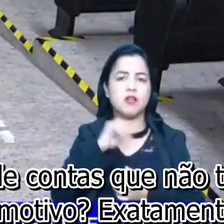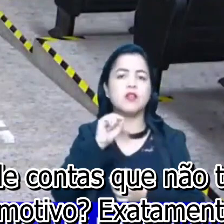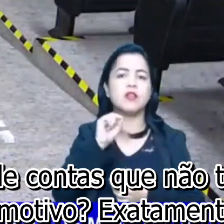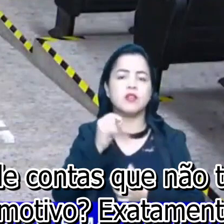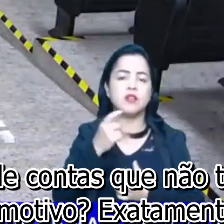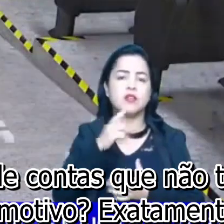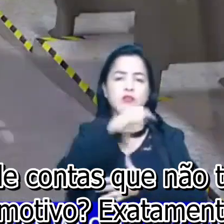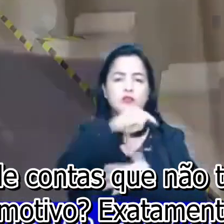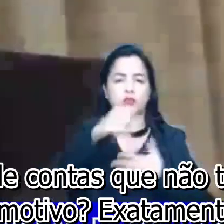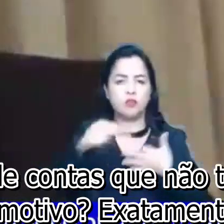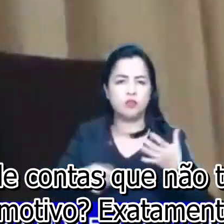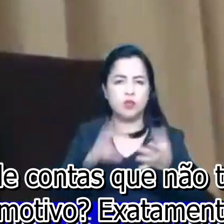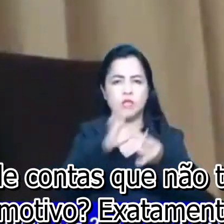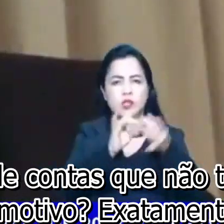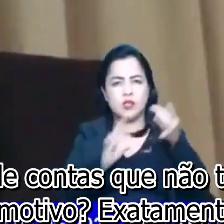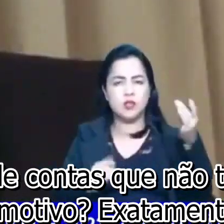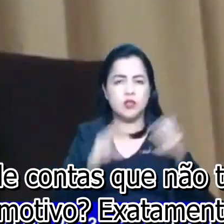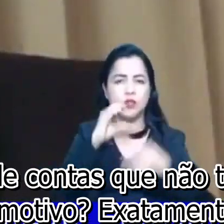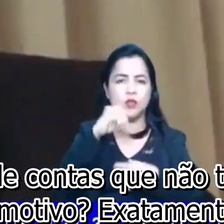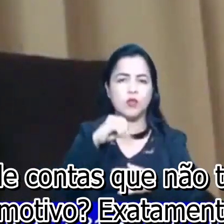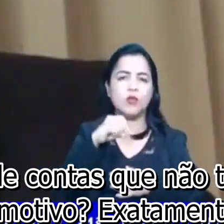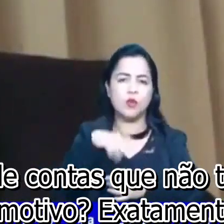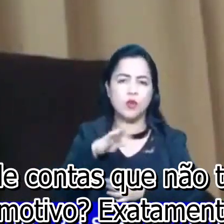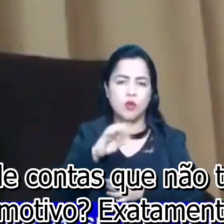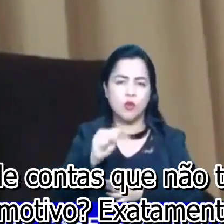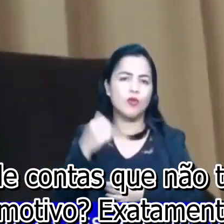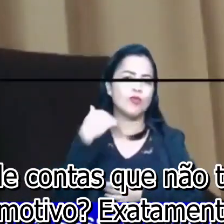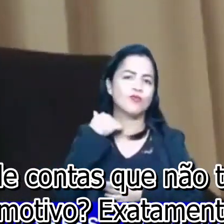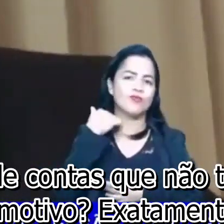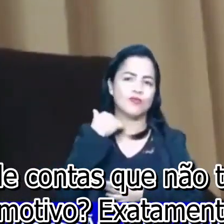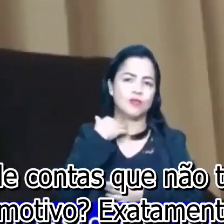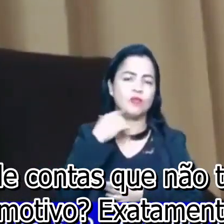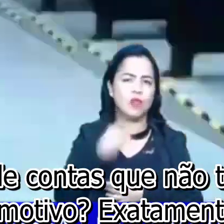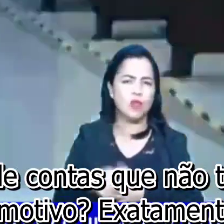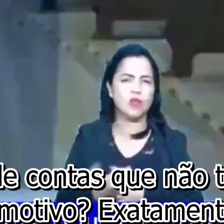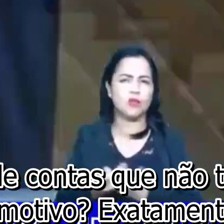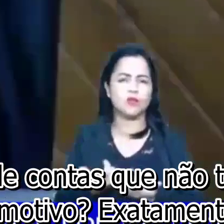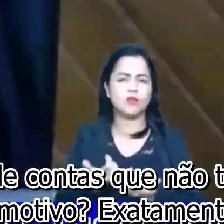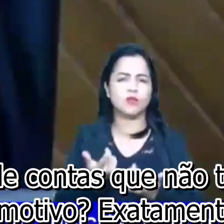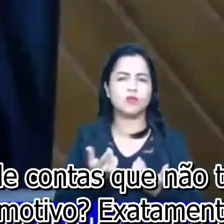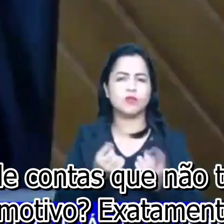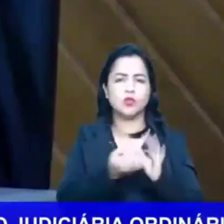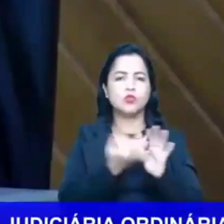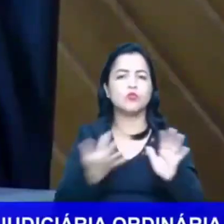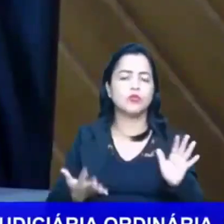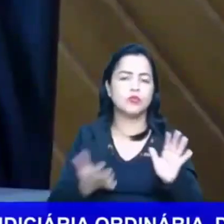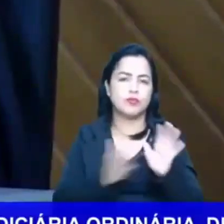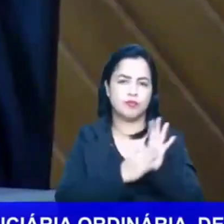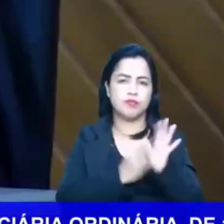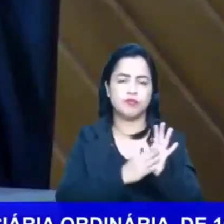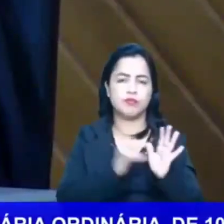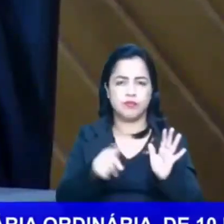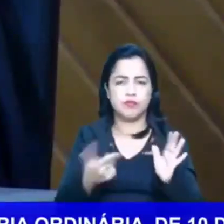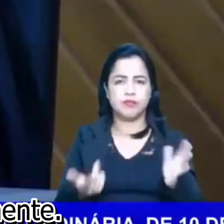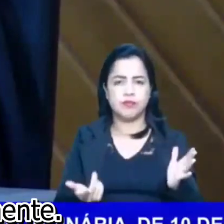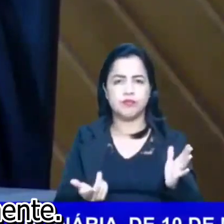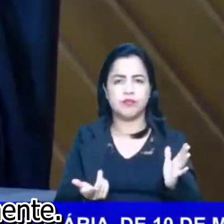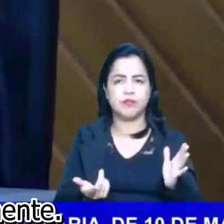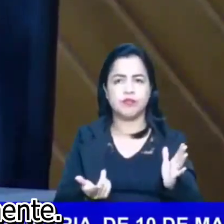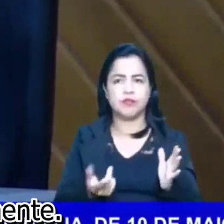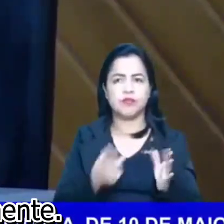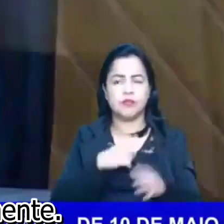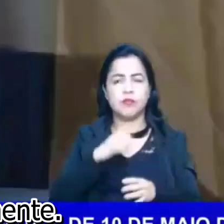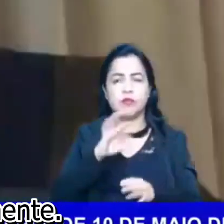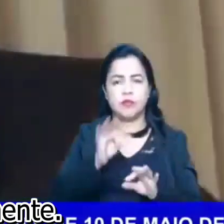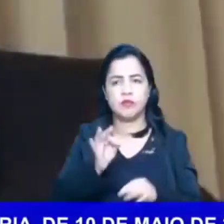relacionada com o detalhamento de contas que não teria sido feito adequadamente. Exatamente. Seria isso o motivo. Exatamente. Desembargador Orlando Vasconcelos. Então é na sua